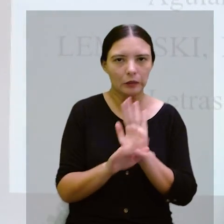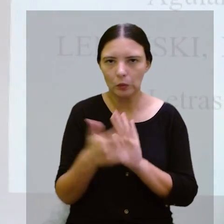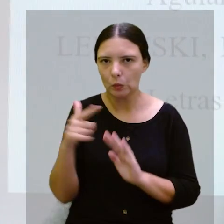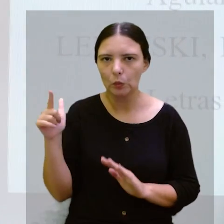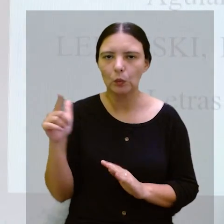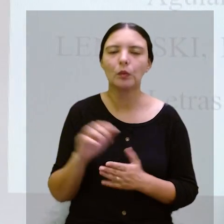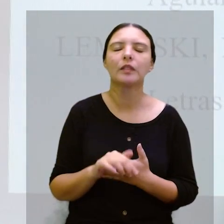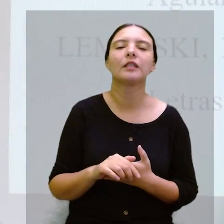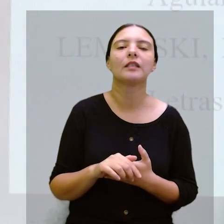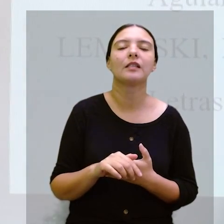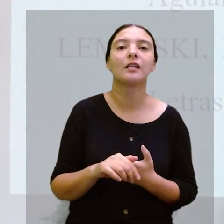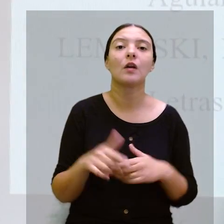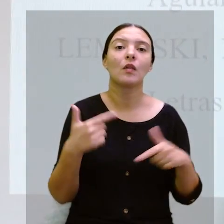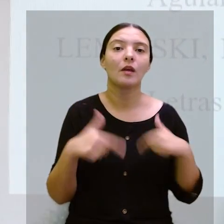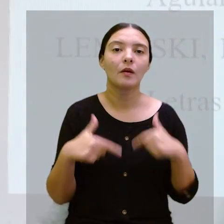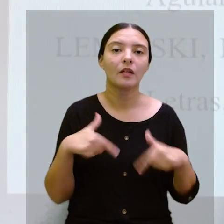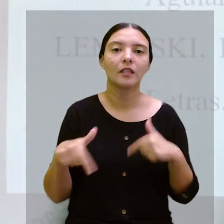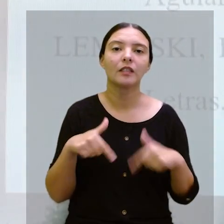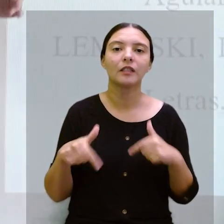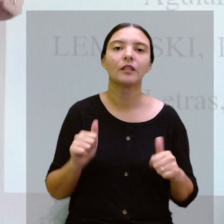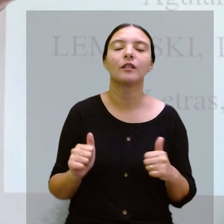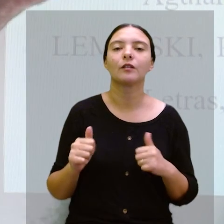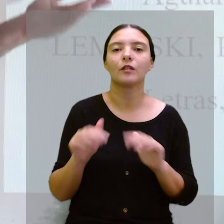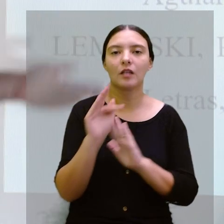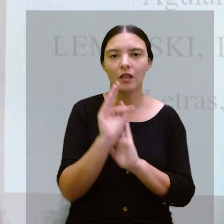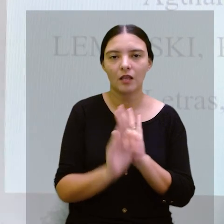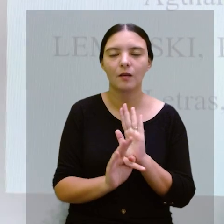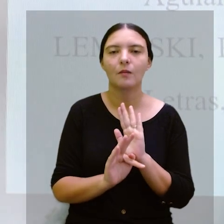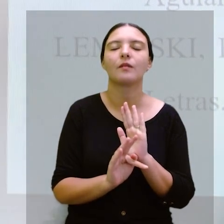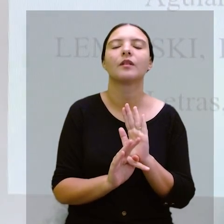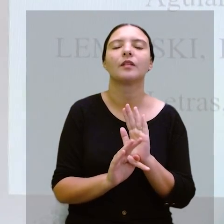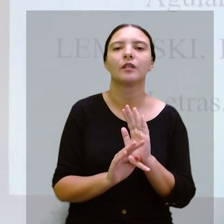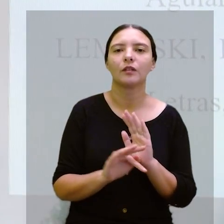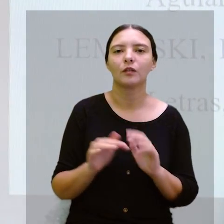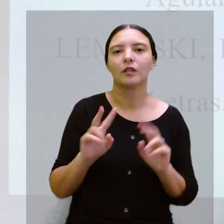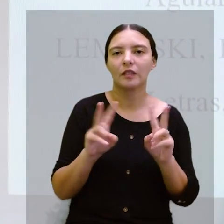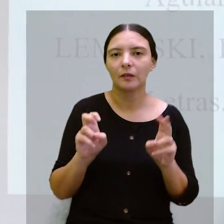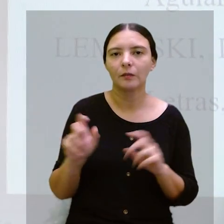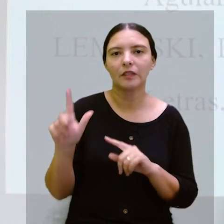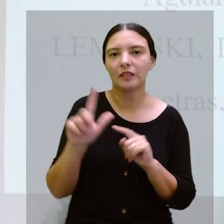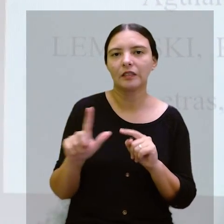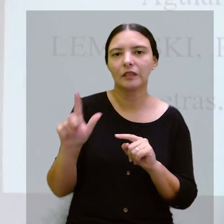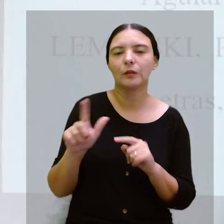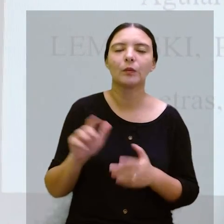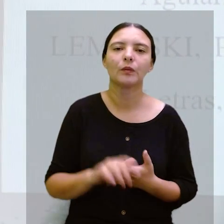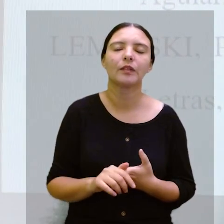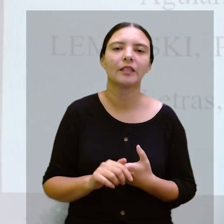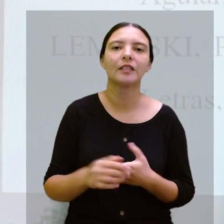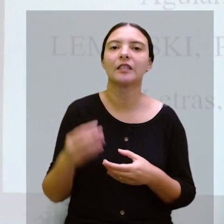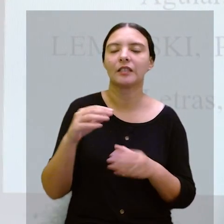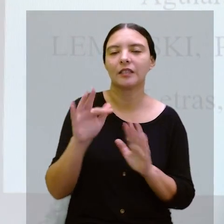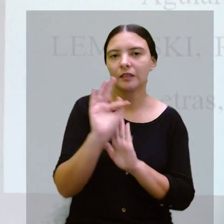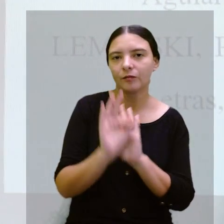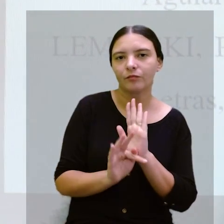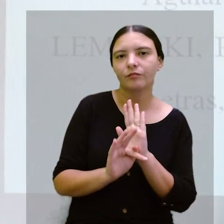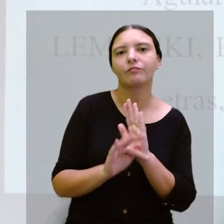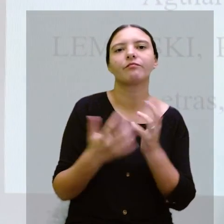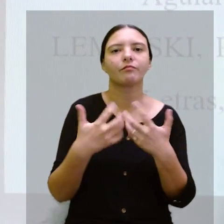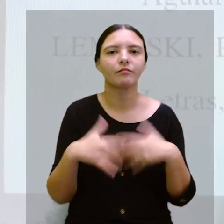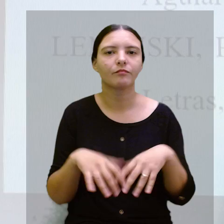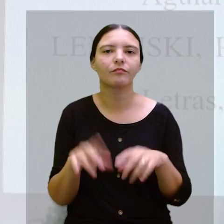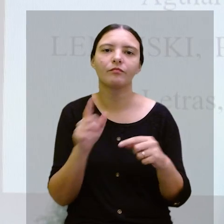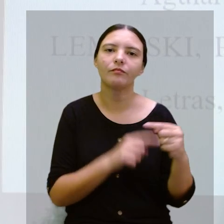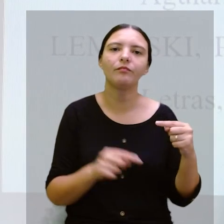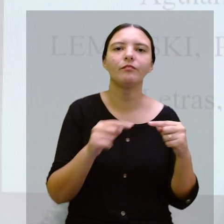Eu trabalhei muito perto hoje também desse texto do Humberto Eco, que chama Sobre a Literatura, tá? É um texto dele sobre algumas funções da